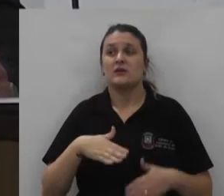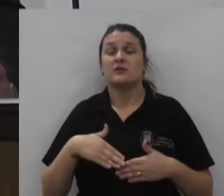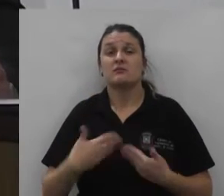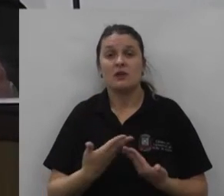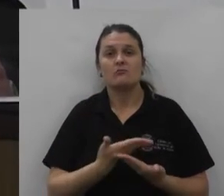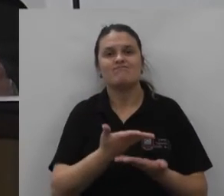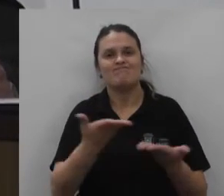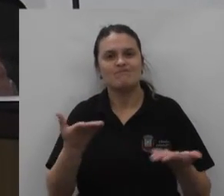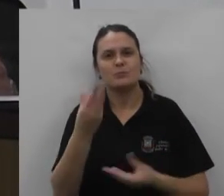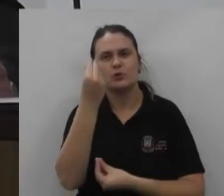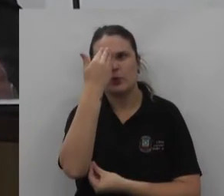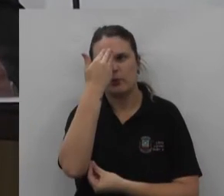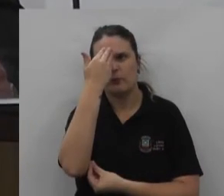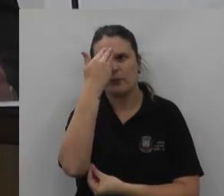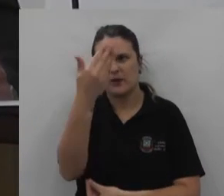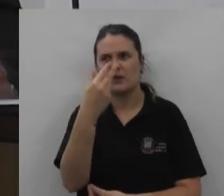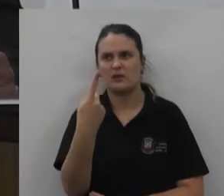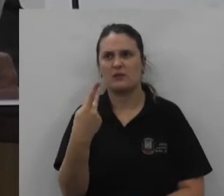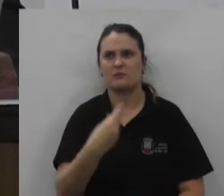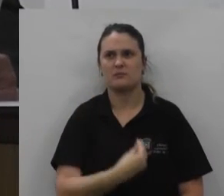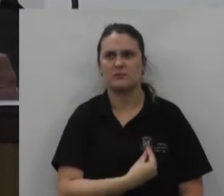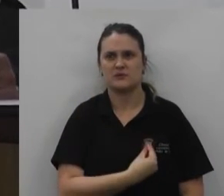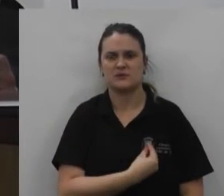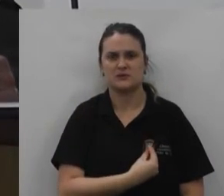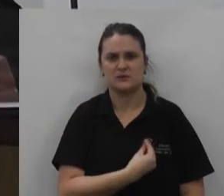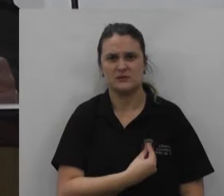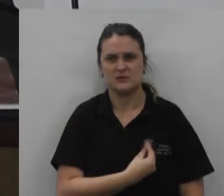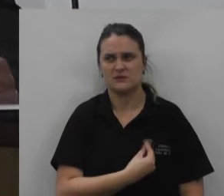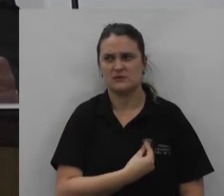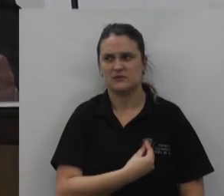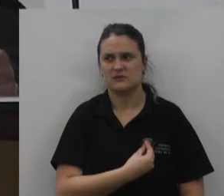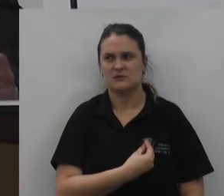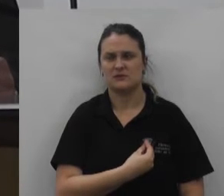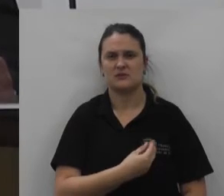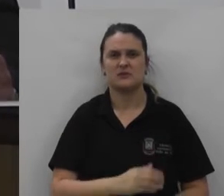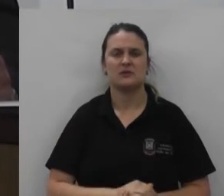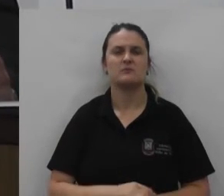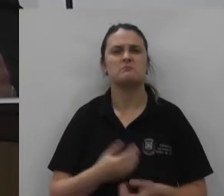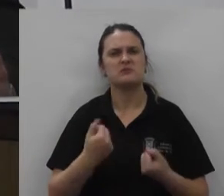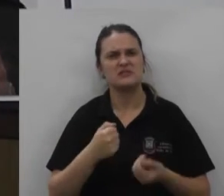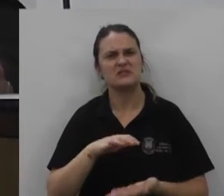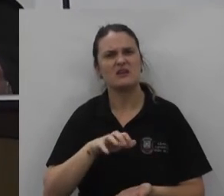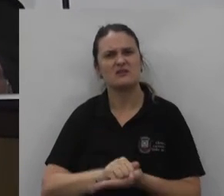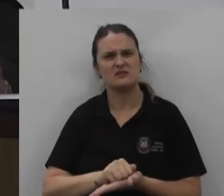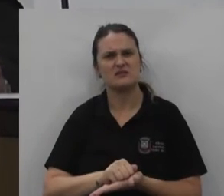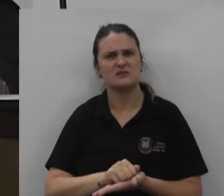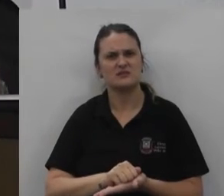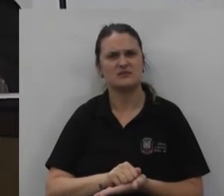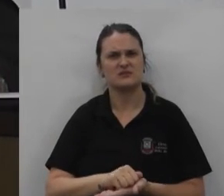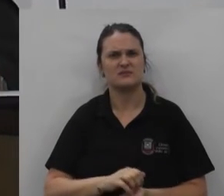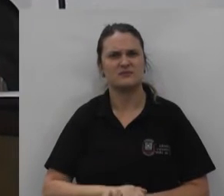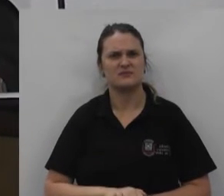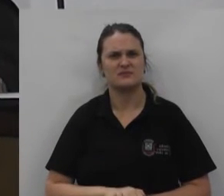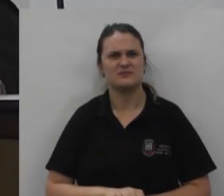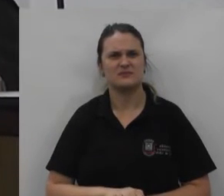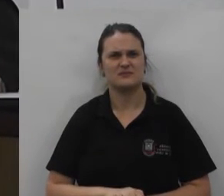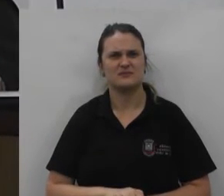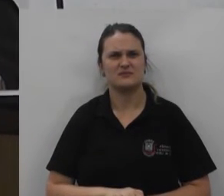Portanto, senhoras e senhores, muito obrigado pela presença de vocês, e é necessário que se registre,